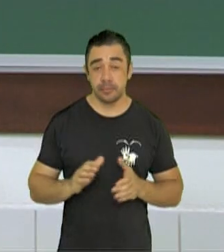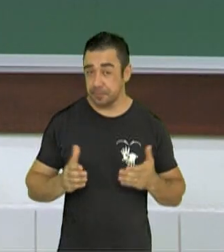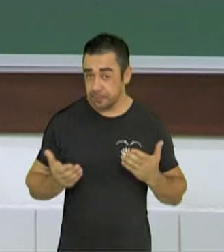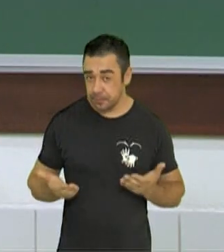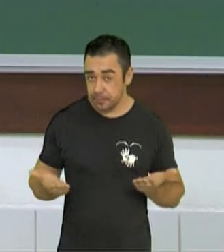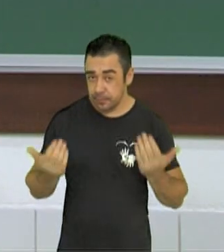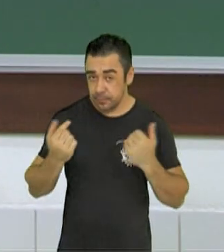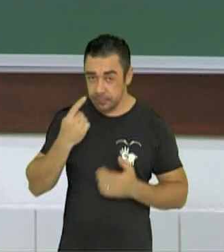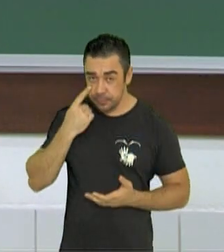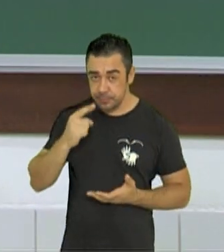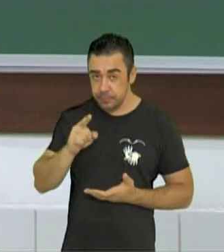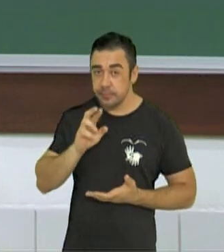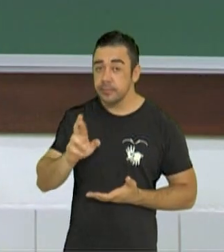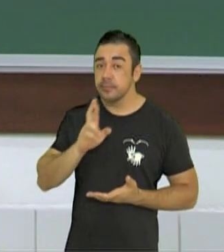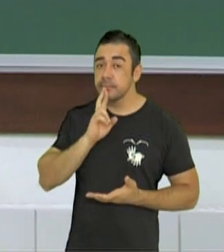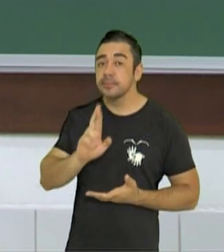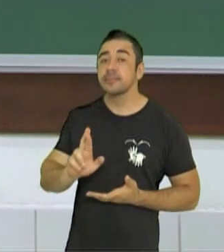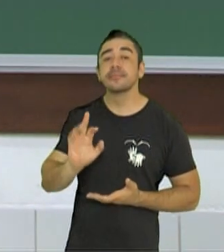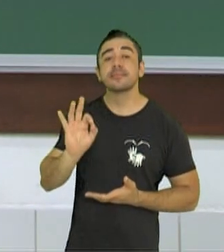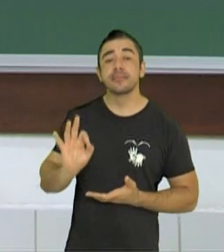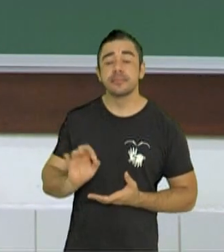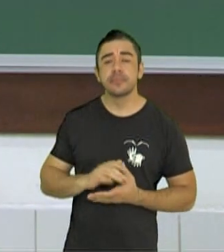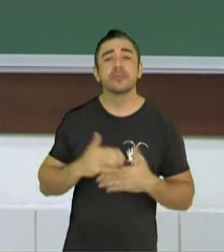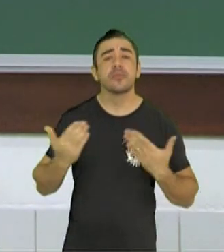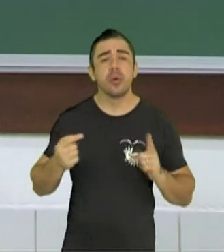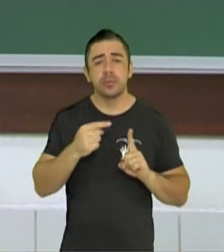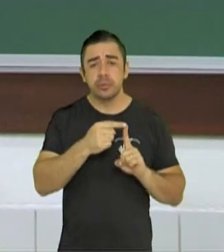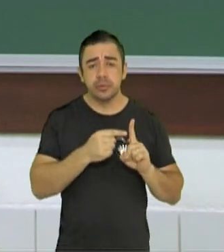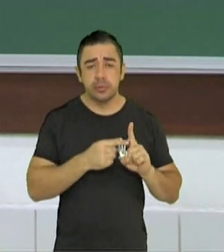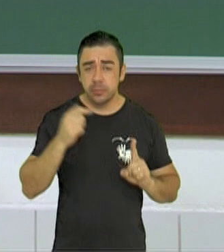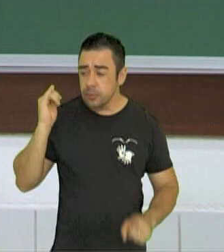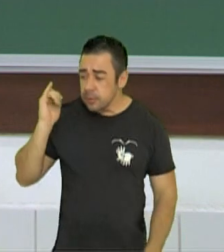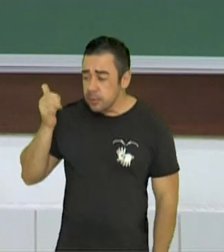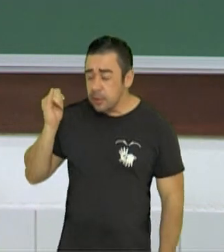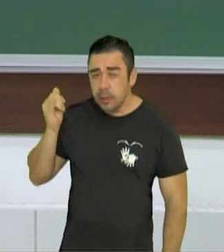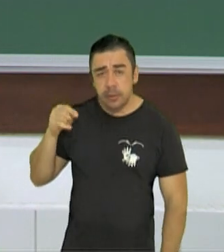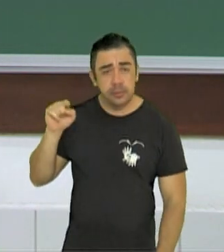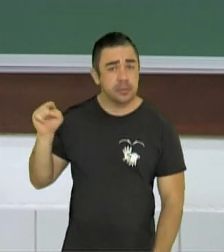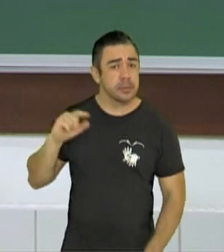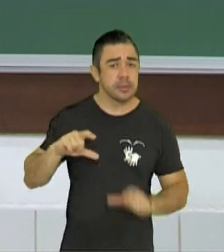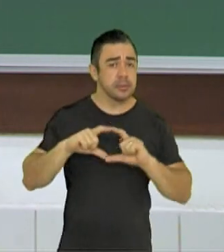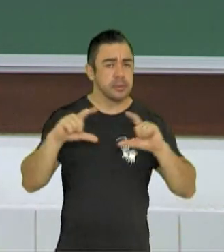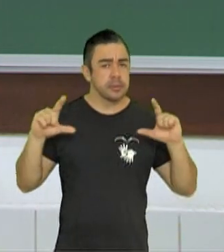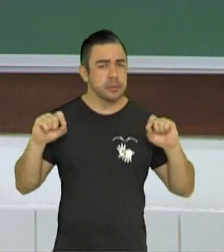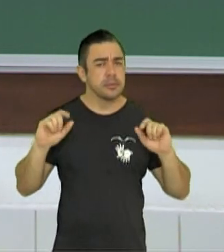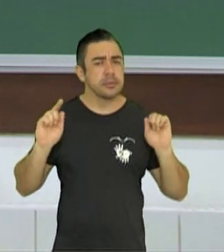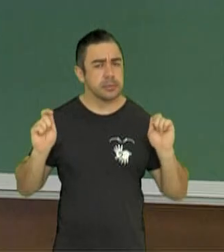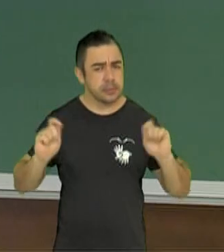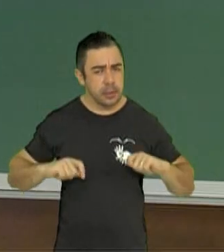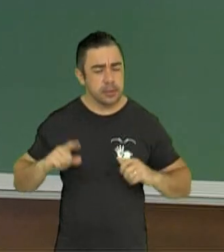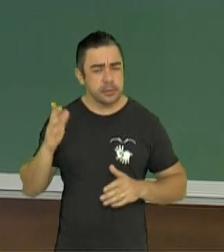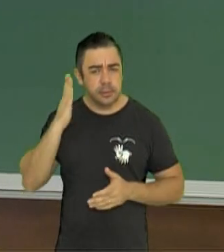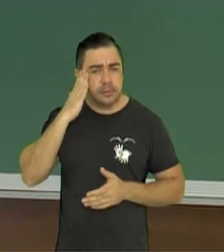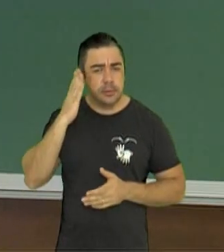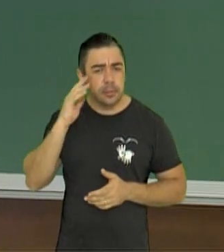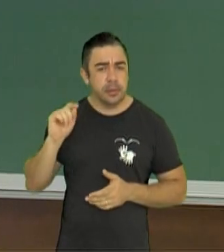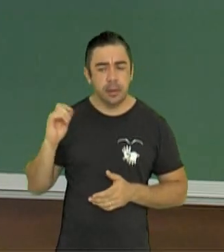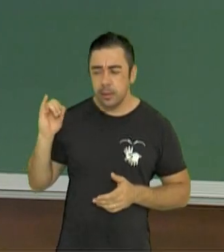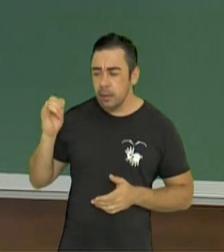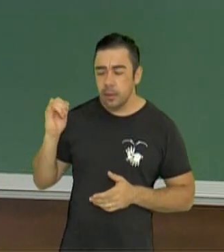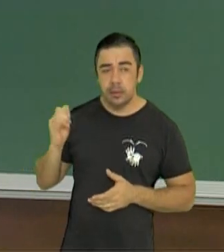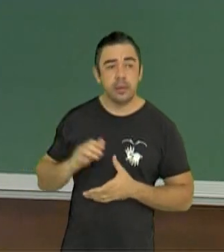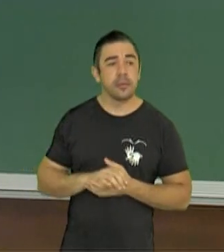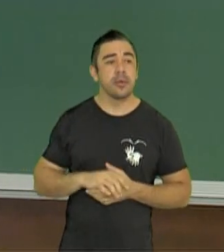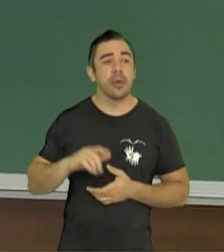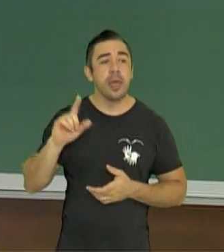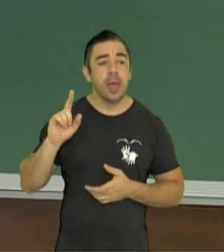Então, vamos lá? Vamos ver a tua resposta? Que tipo de narrador a gente tem aqui nesse trecho? Pelo trecho a gente já pode classificar o narrador?